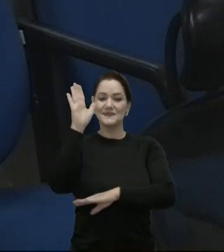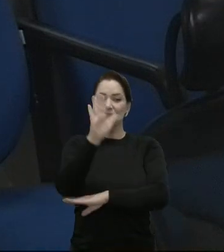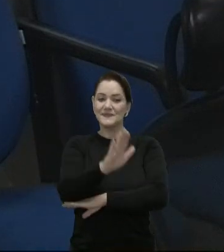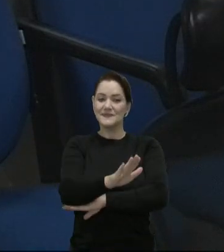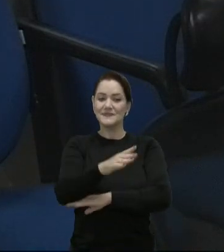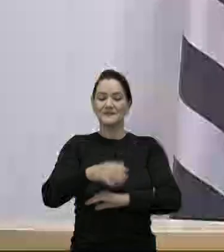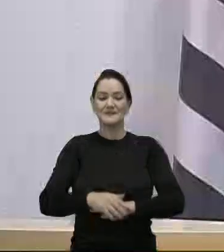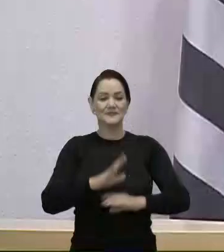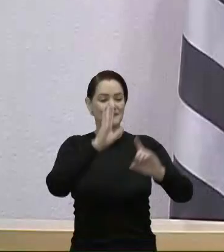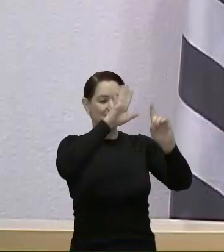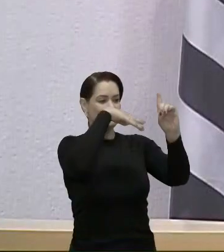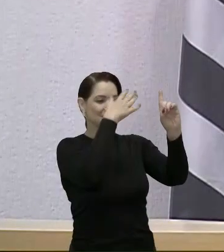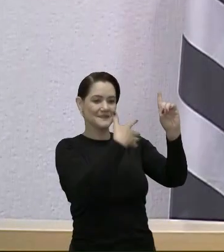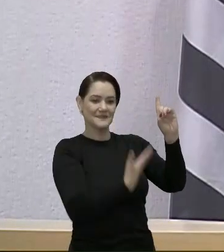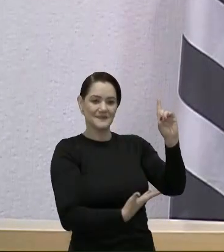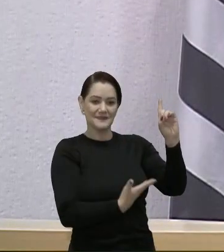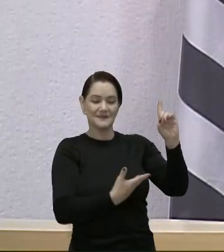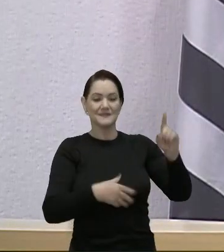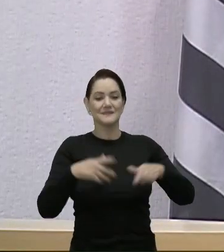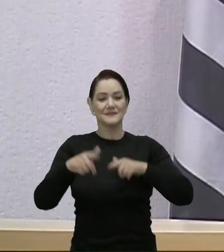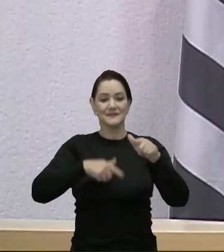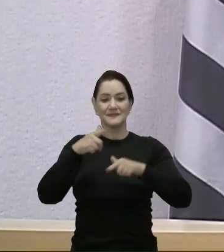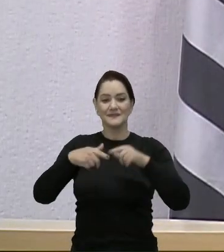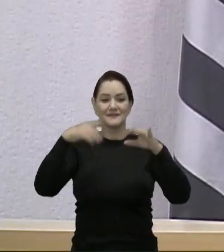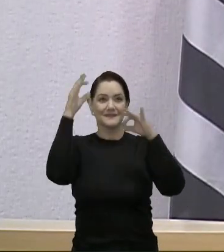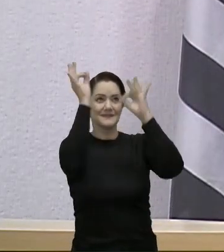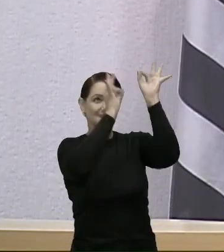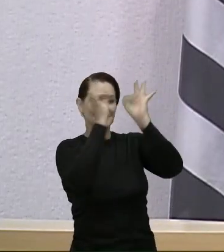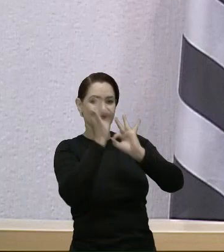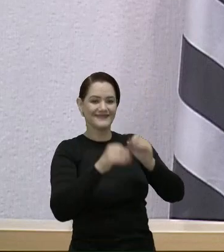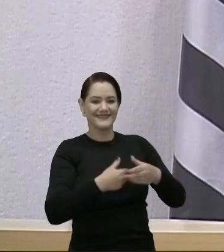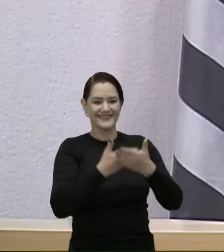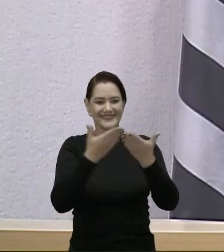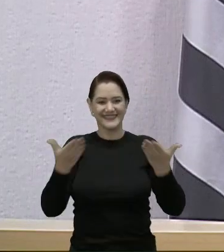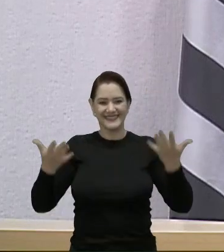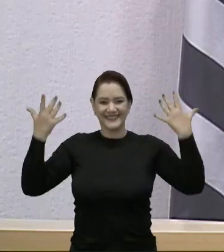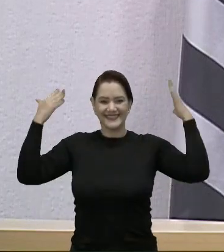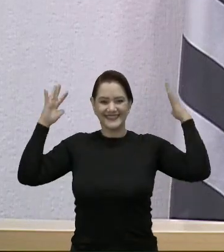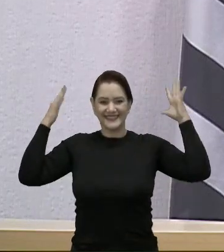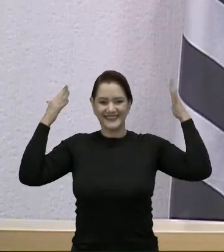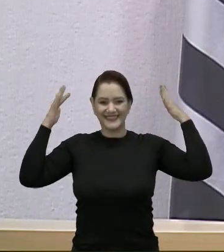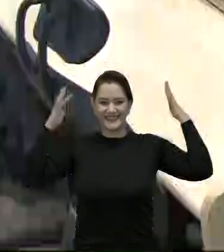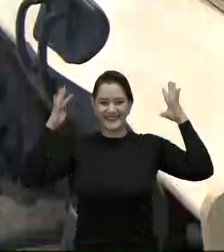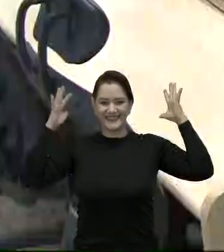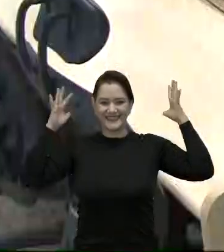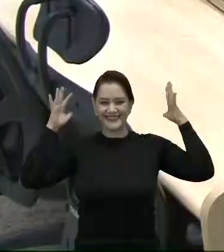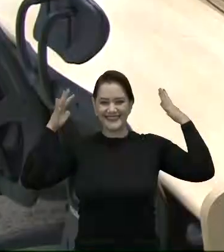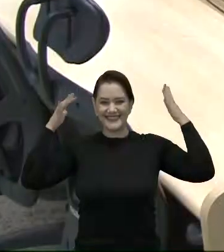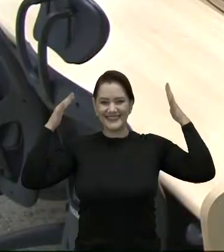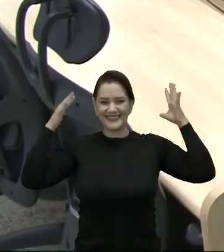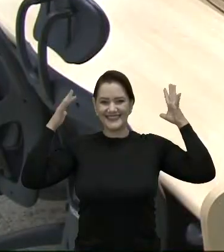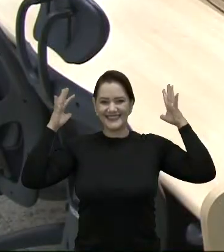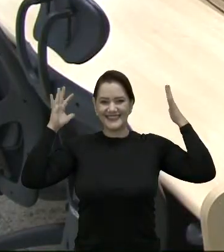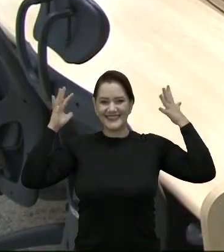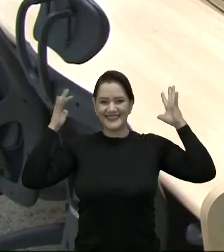sendo homenageada na função de decoradora. A ela, a nossa salva de palmas.